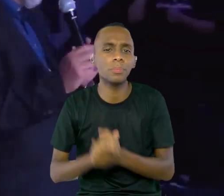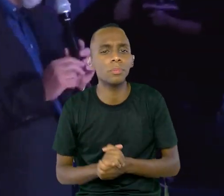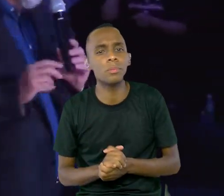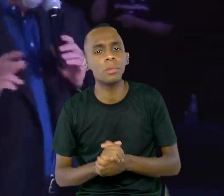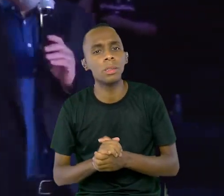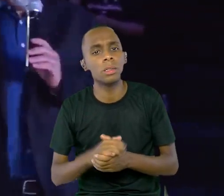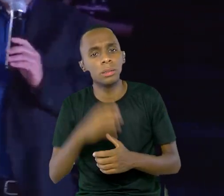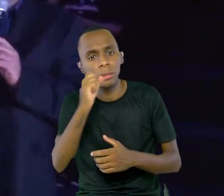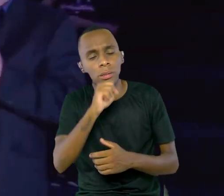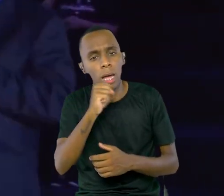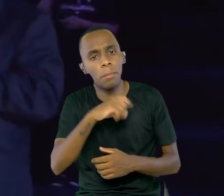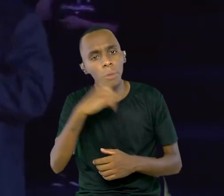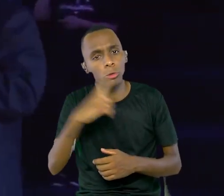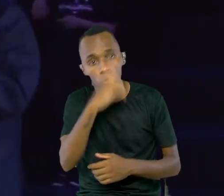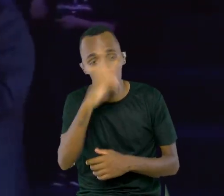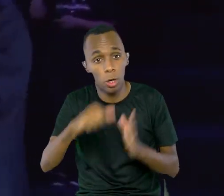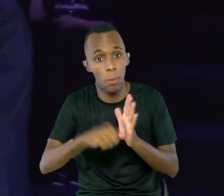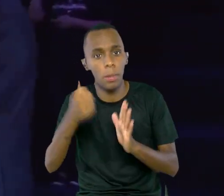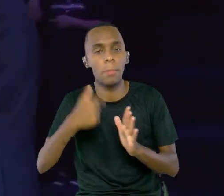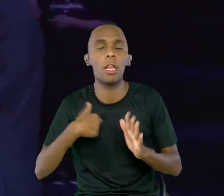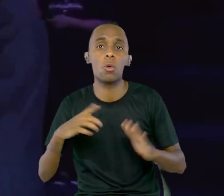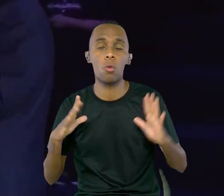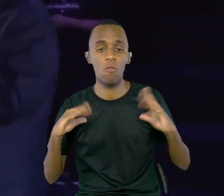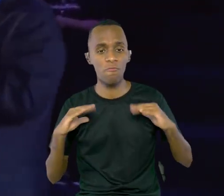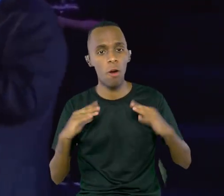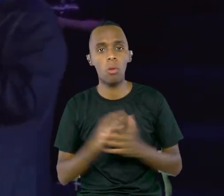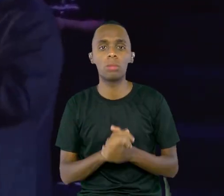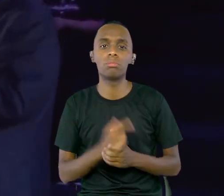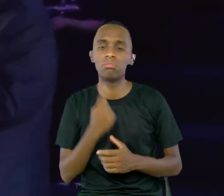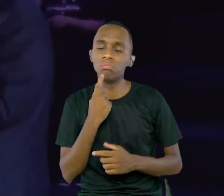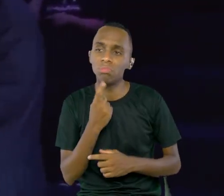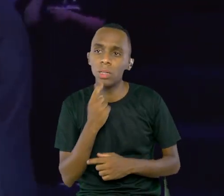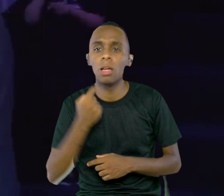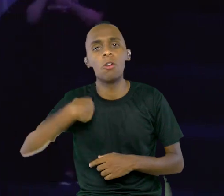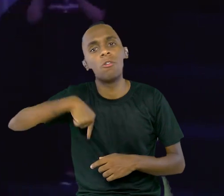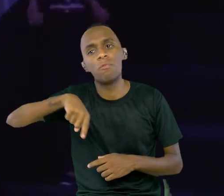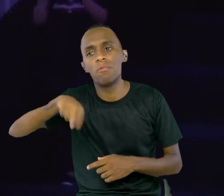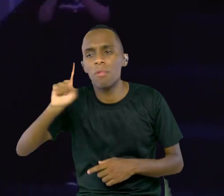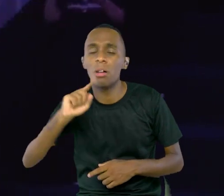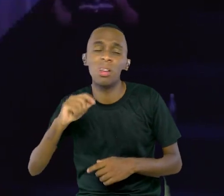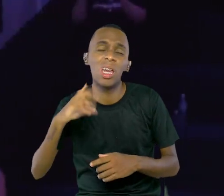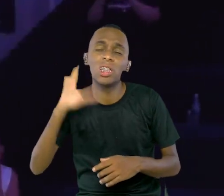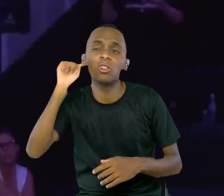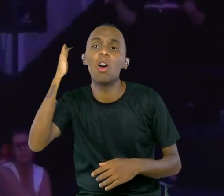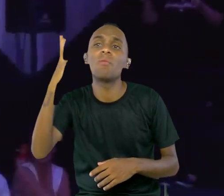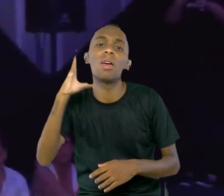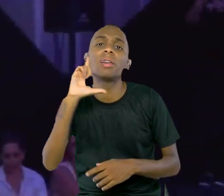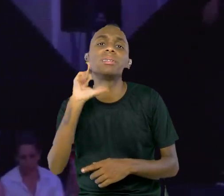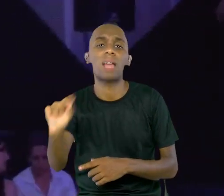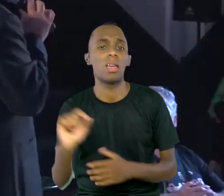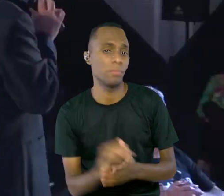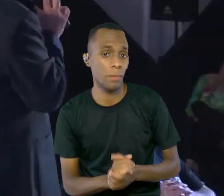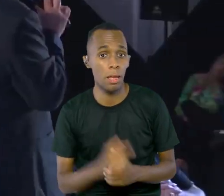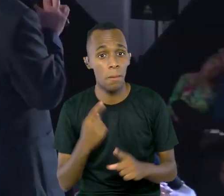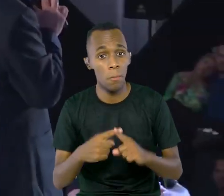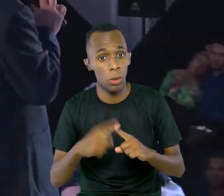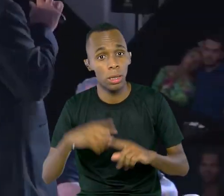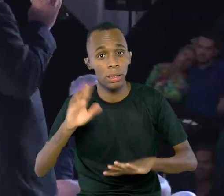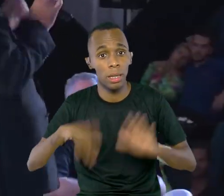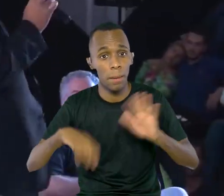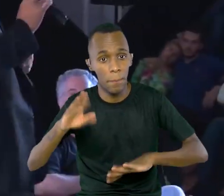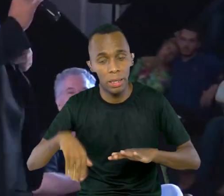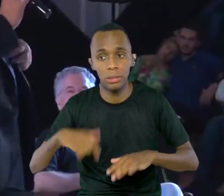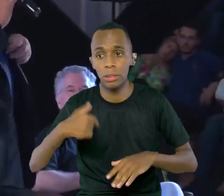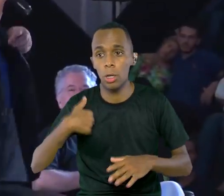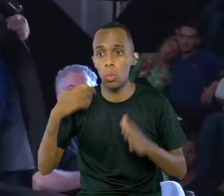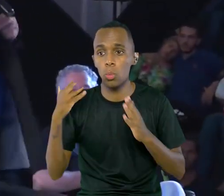tinha ido no final de semana, primeiro, eu estava de folga e eu decidi que eu ia sair, porque